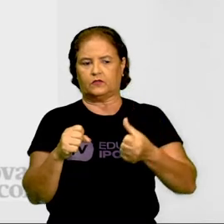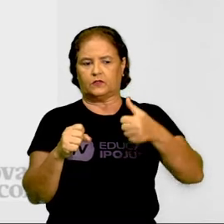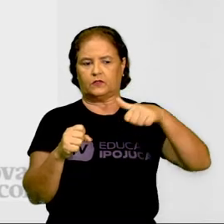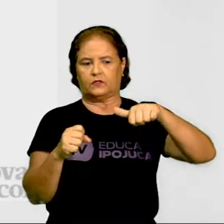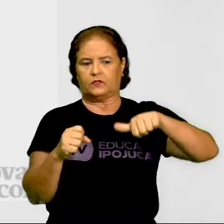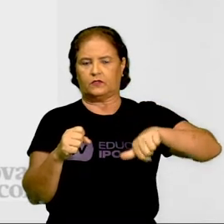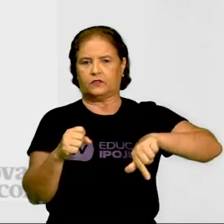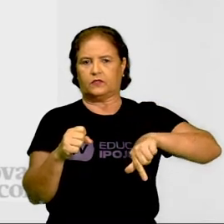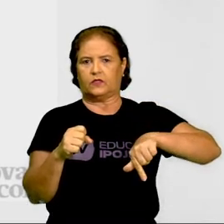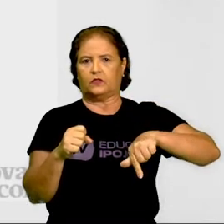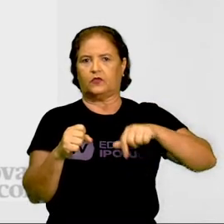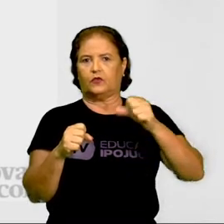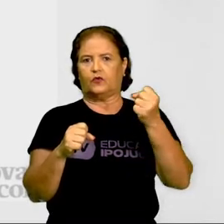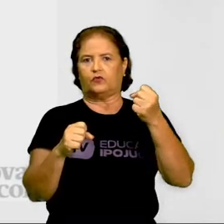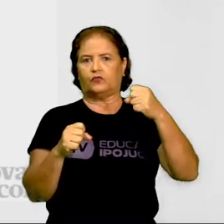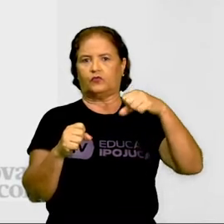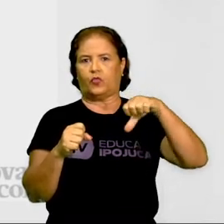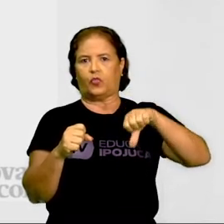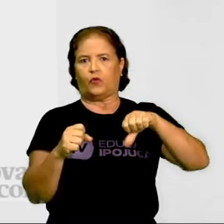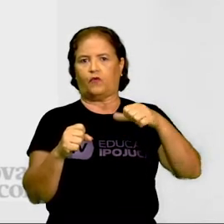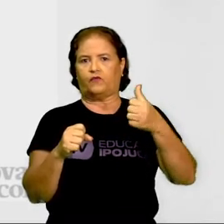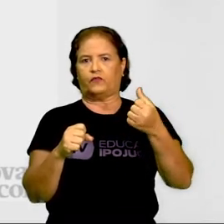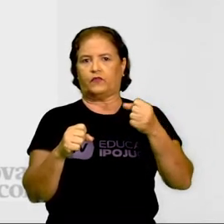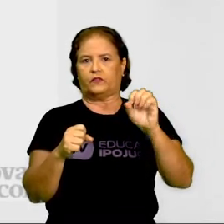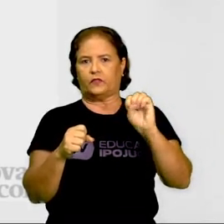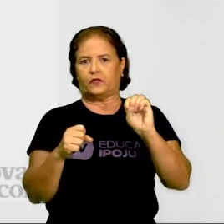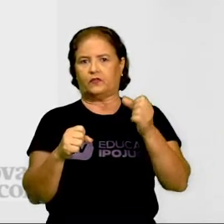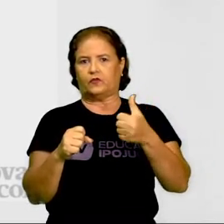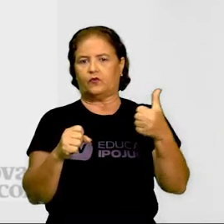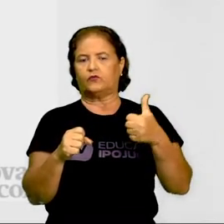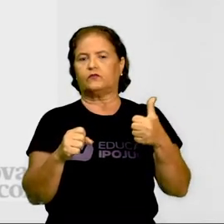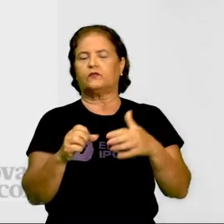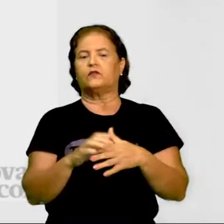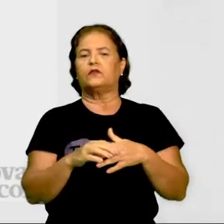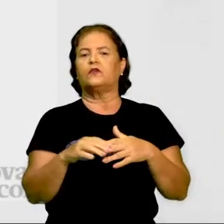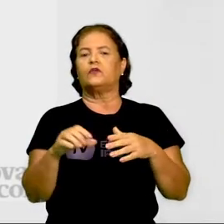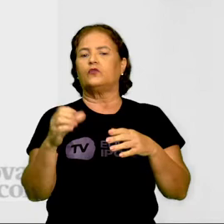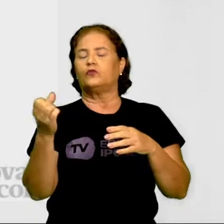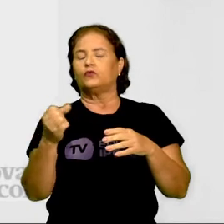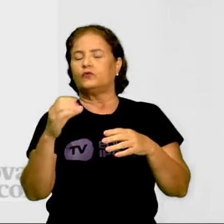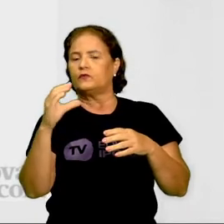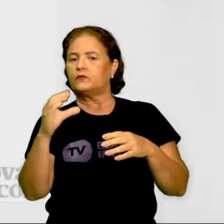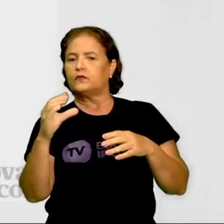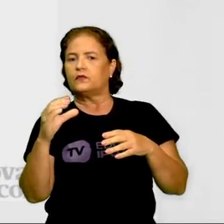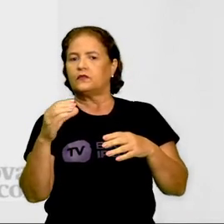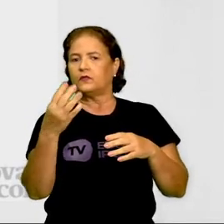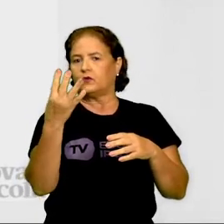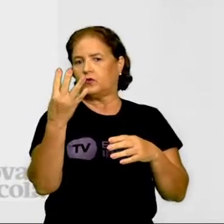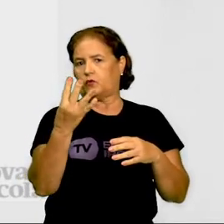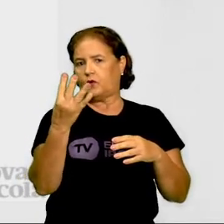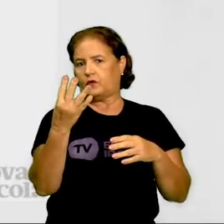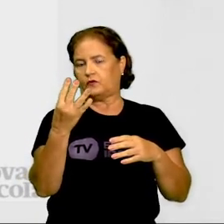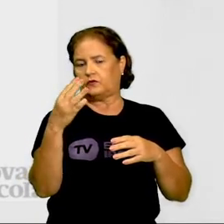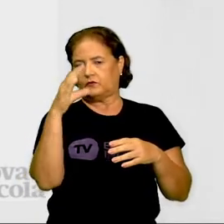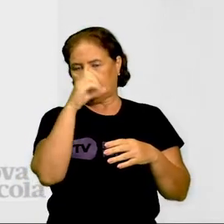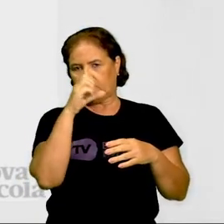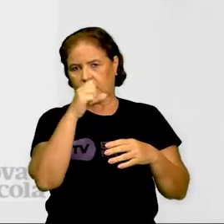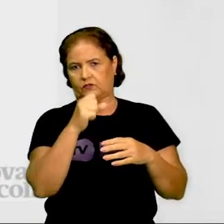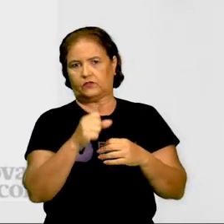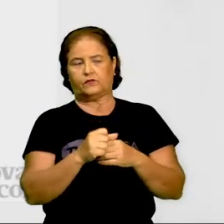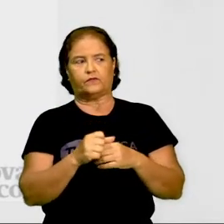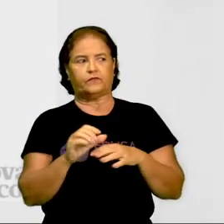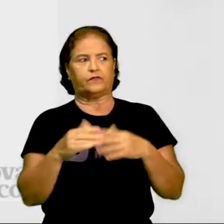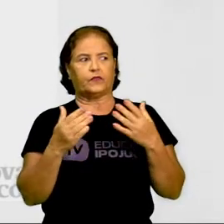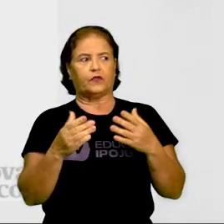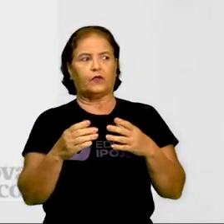laranjas. E no grupo C, eu tenho 1, 2, 3, 4 laranjas. Aqui nós temos um copo. Aqui nós temos uma jarra